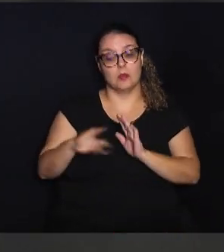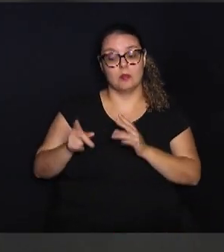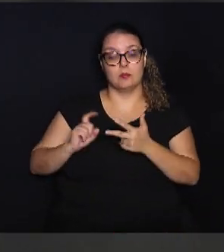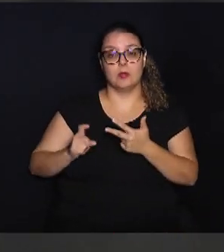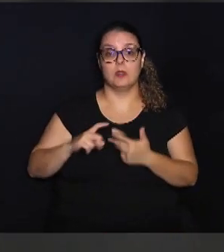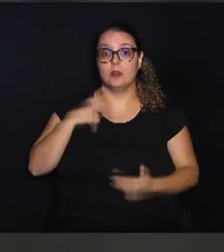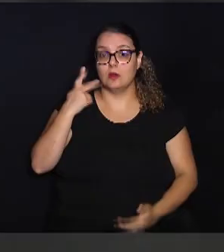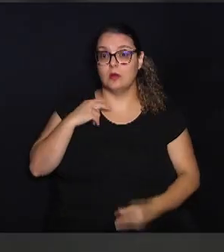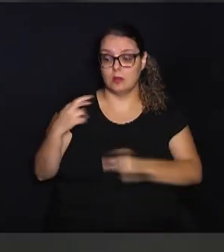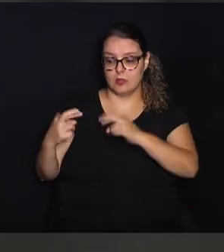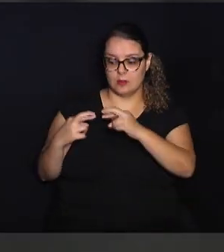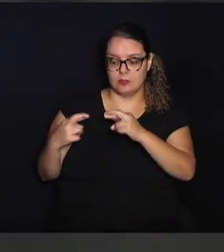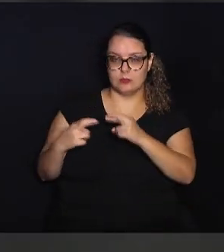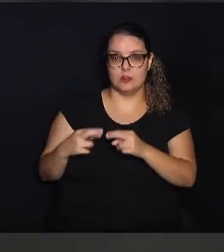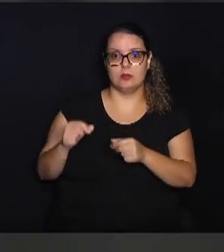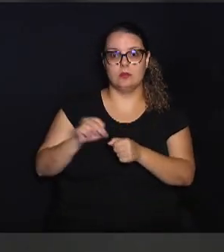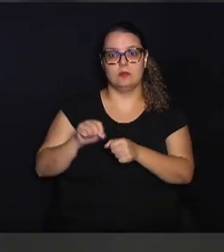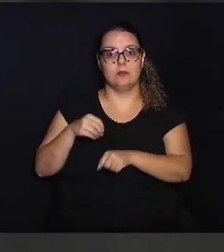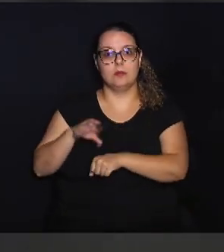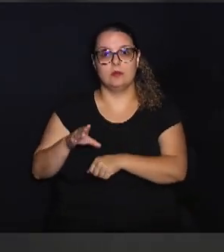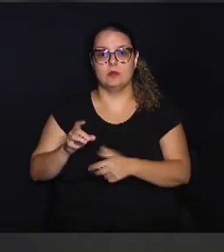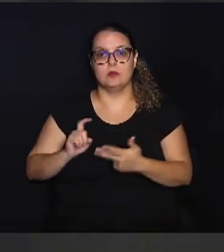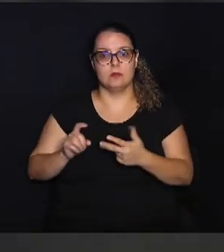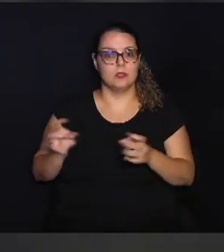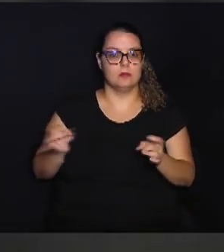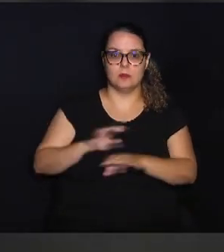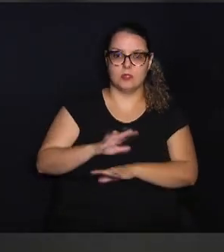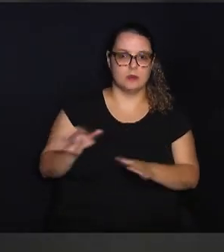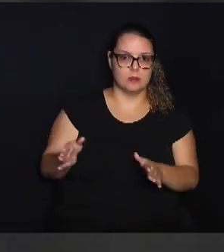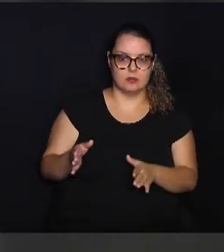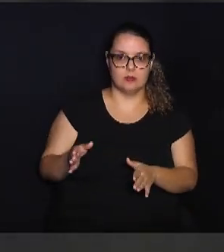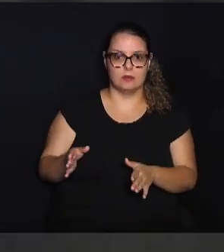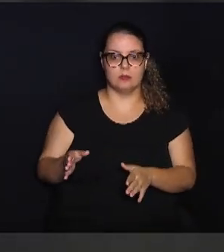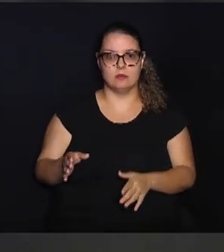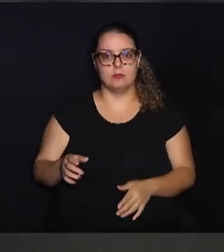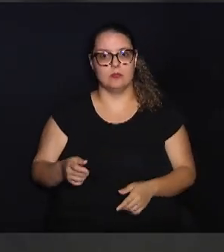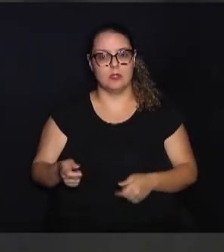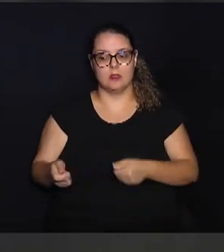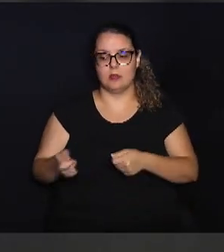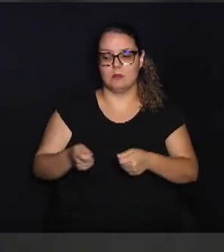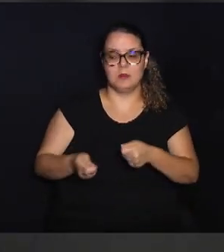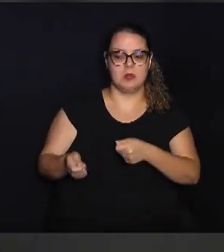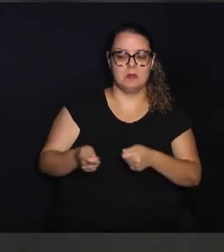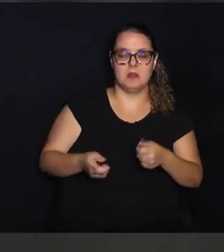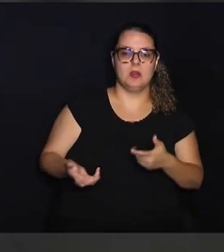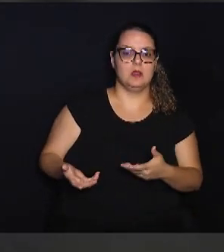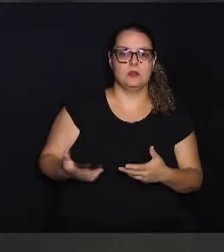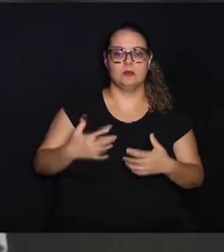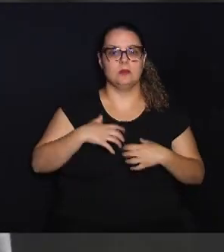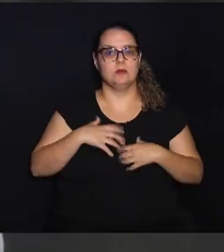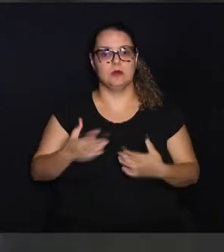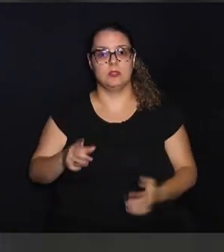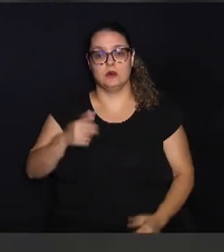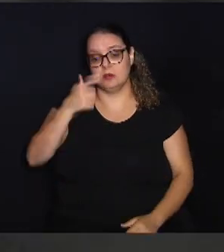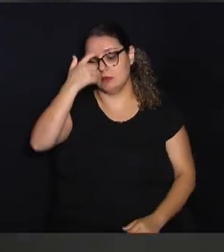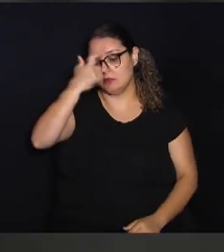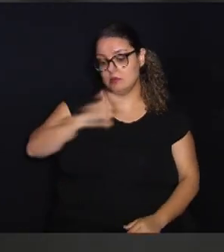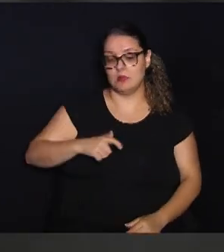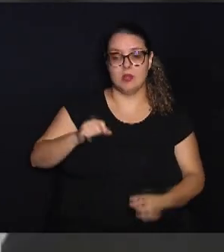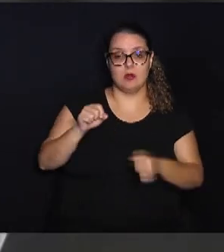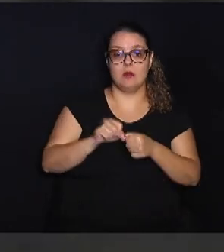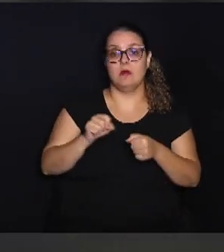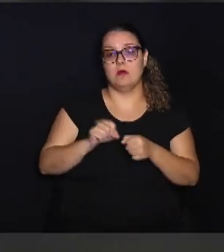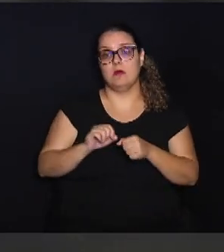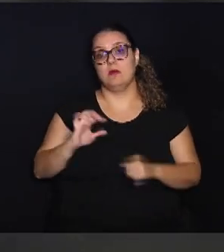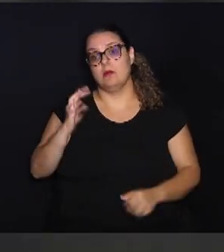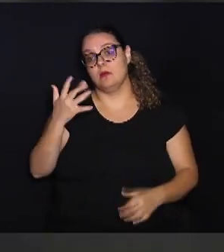tem que fiscalizar, faz a indicação executiva e pronto, mas eles tomam conta disso de um jeito que eles são os caras que fazem